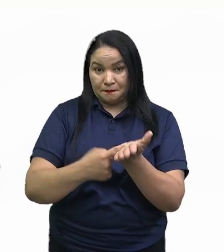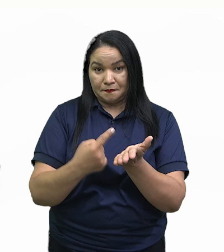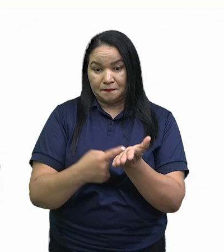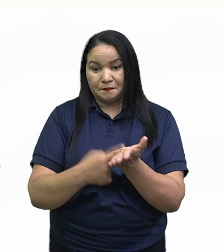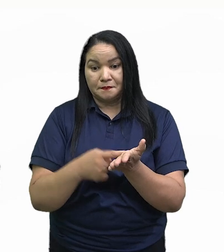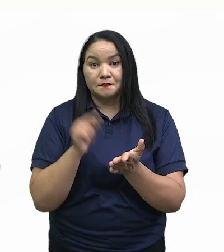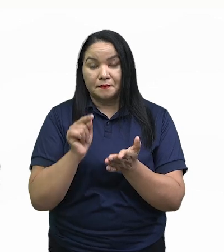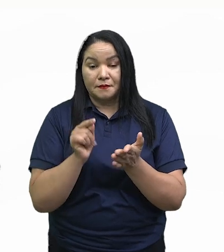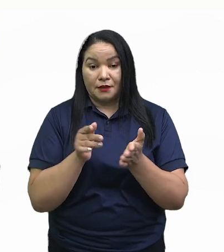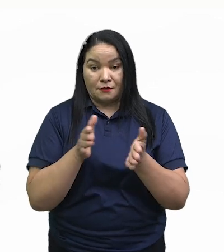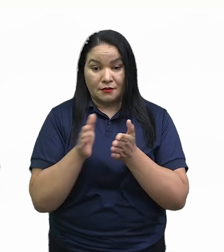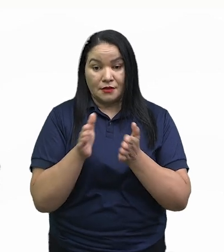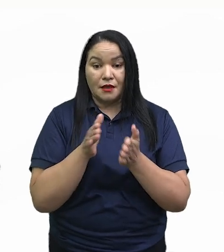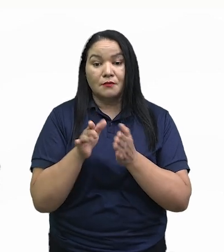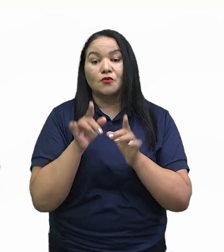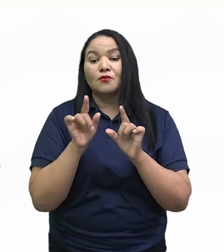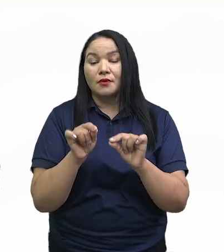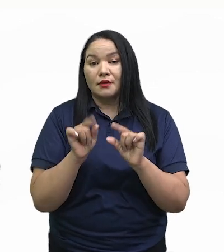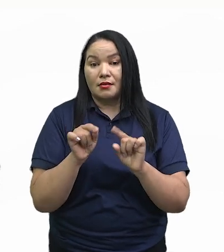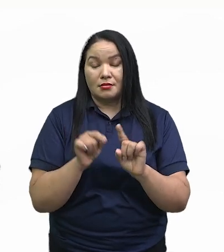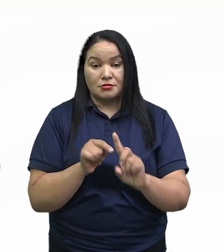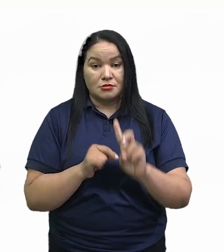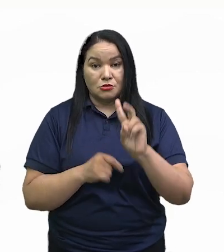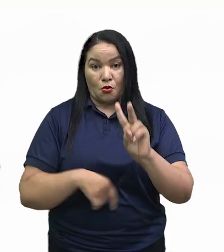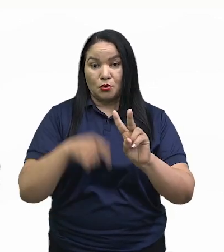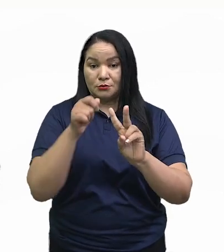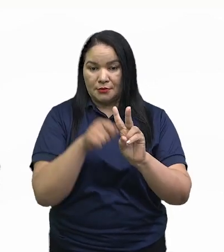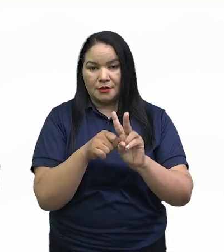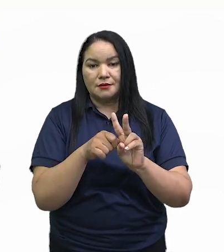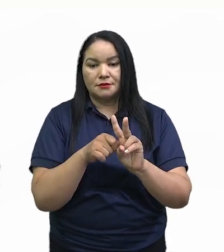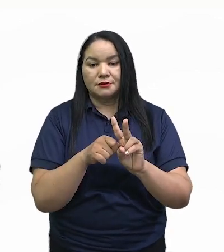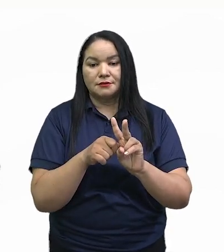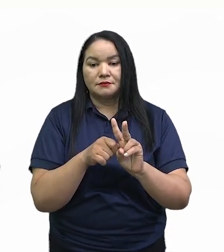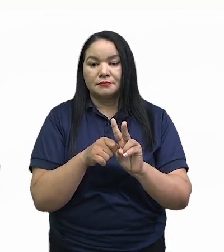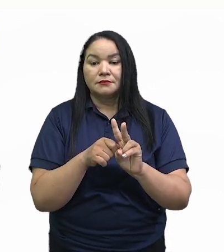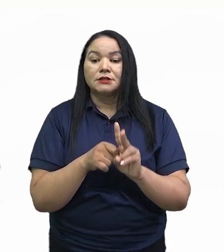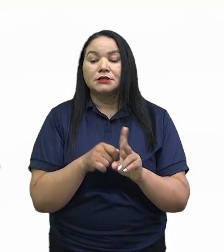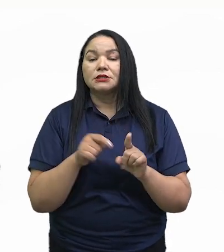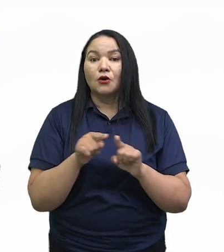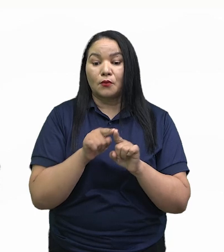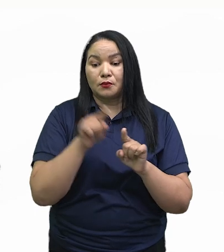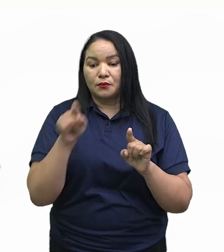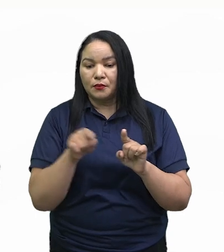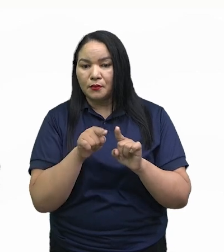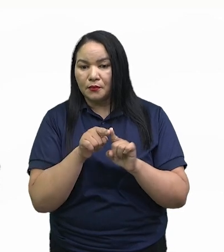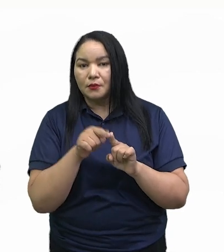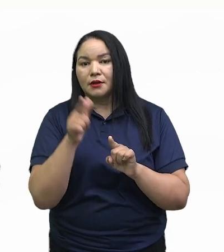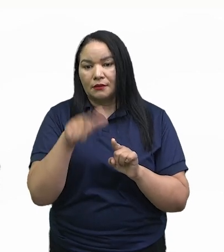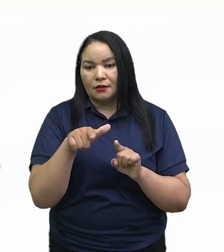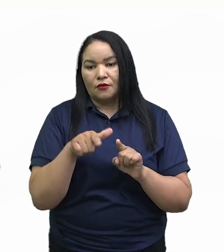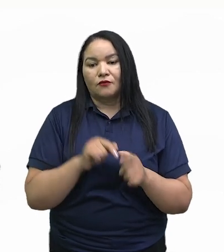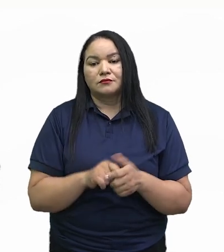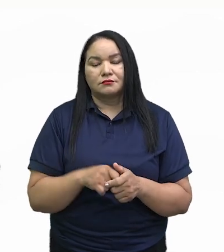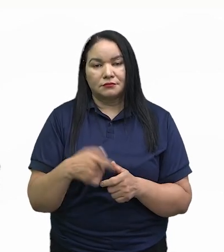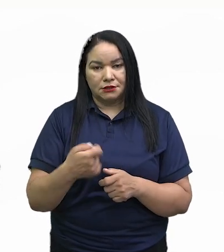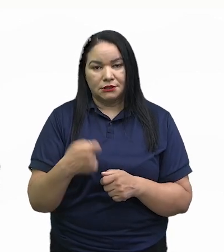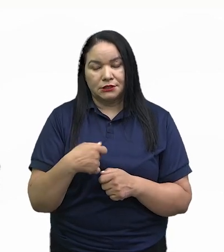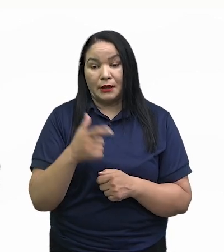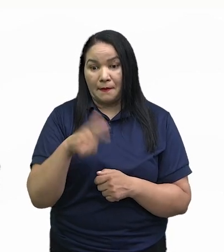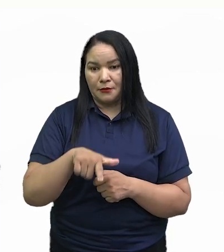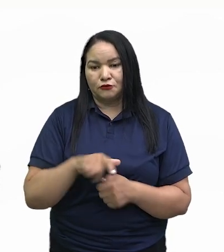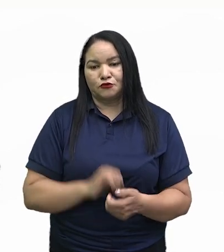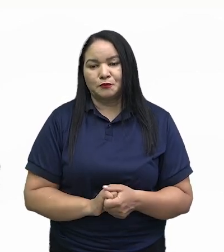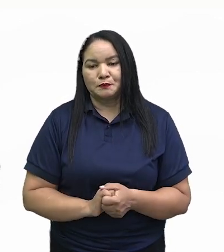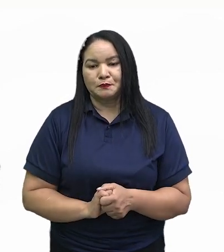que o tempo seria de 2 meses, esse ciclo aqui novamente vai se